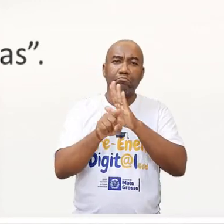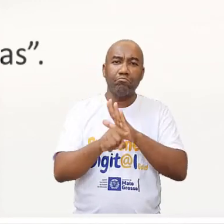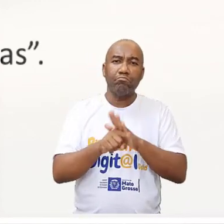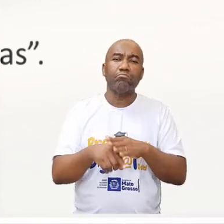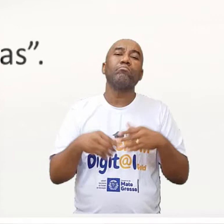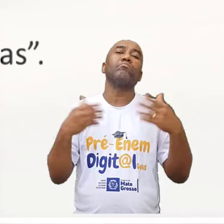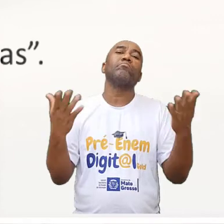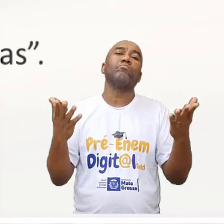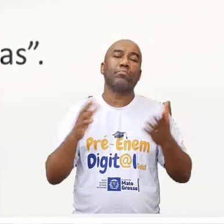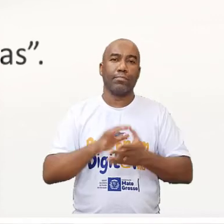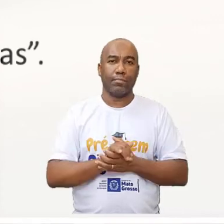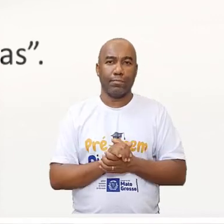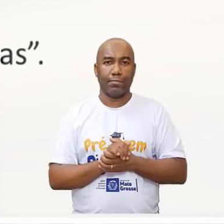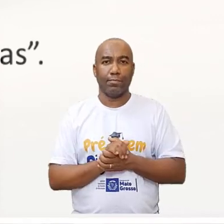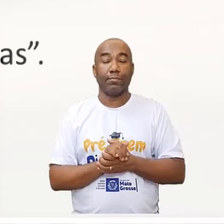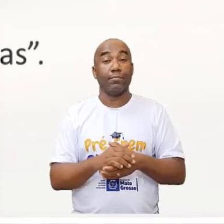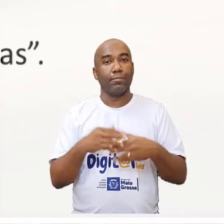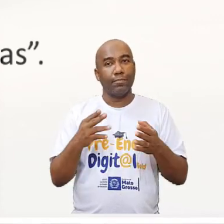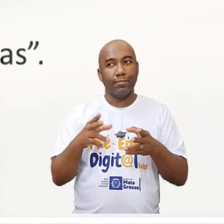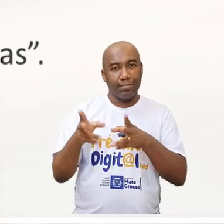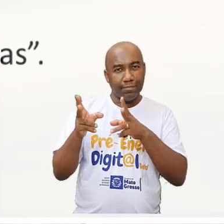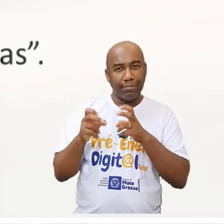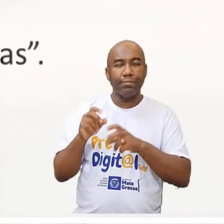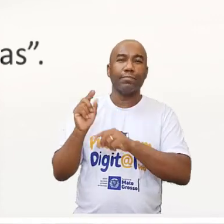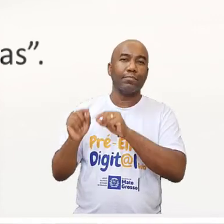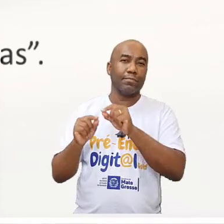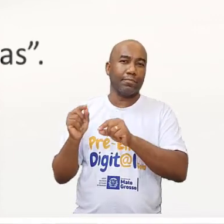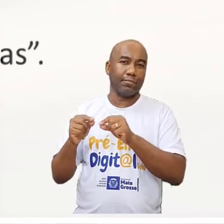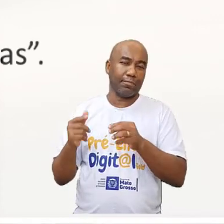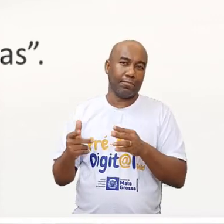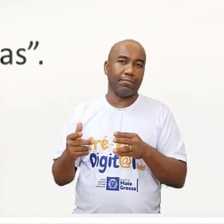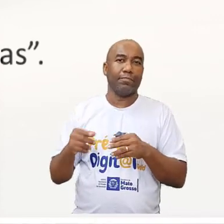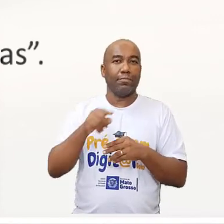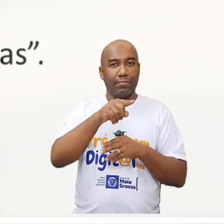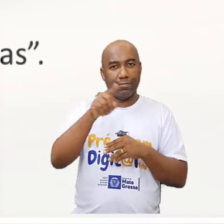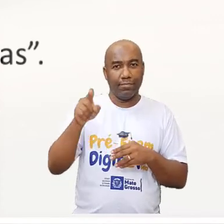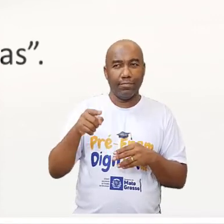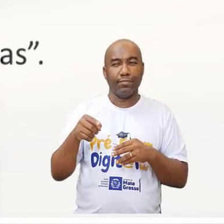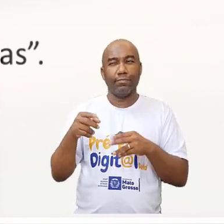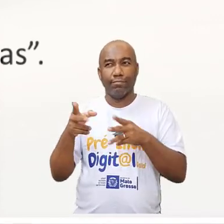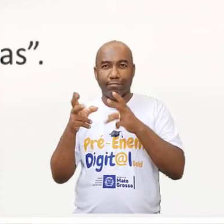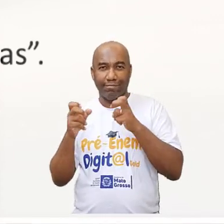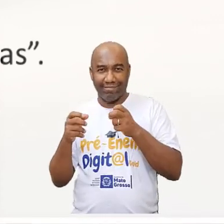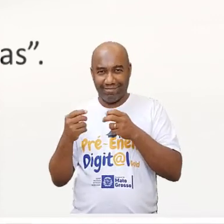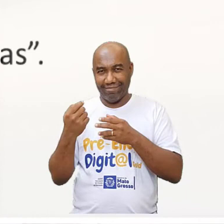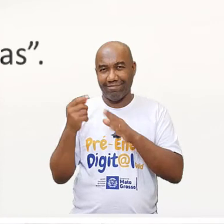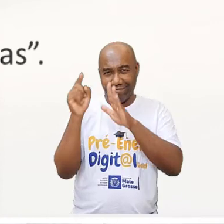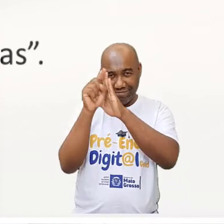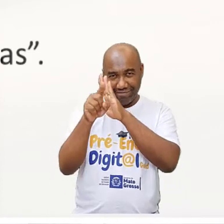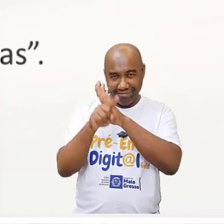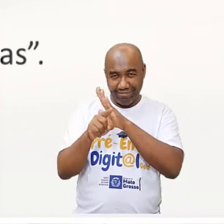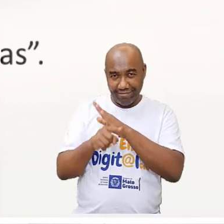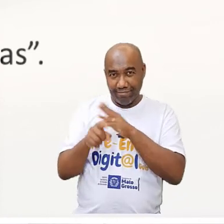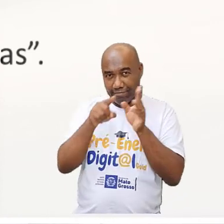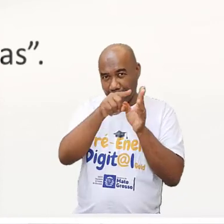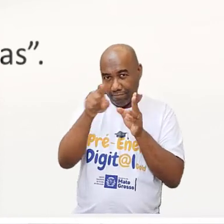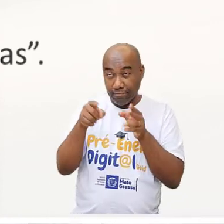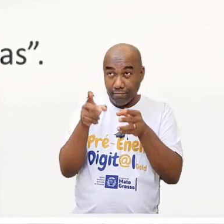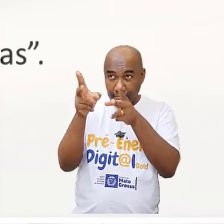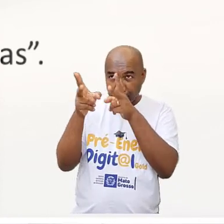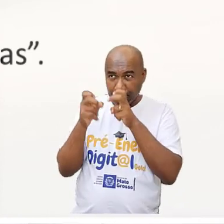grandes dificuldades. Basta você observar que o